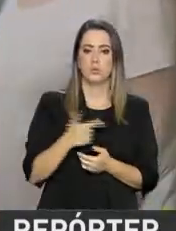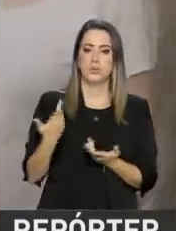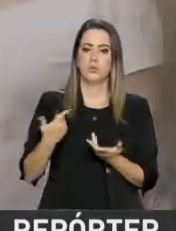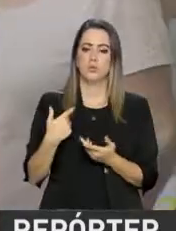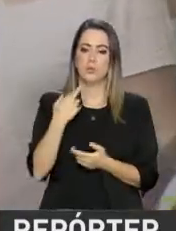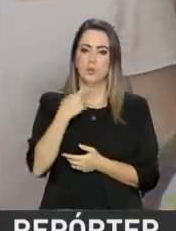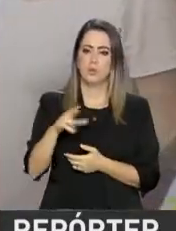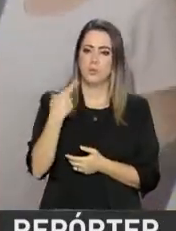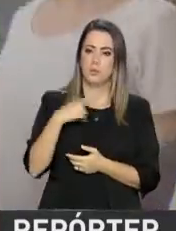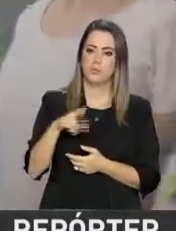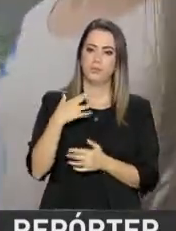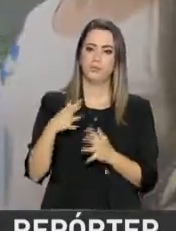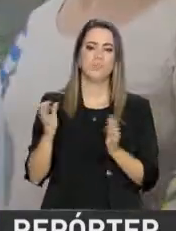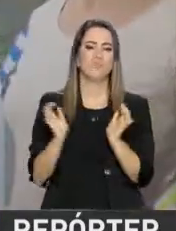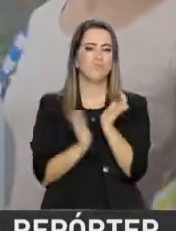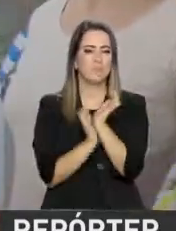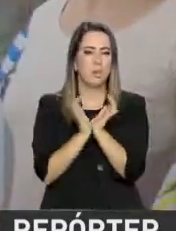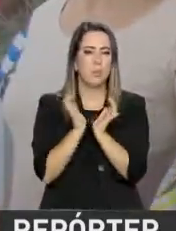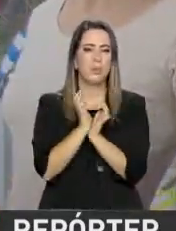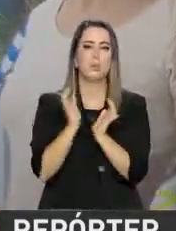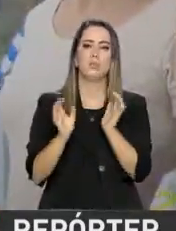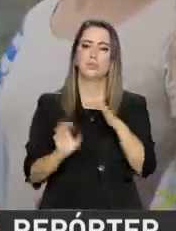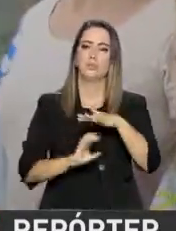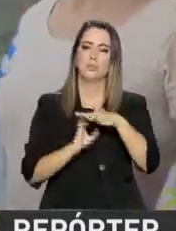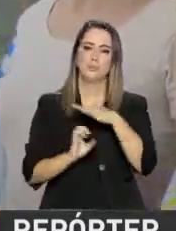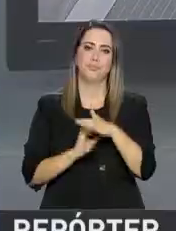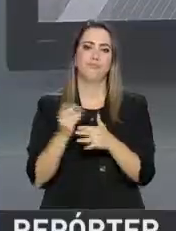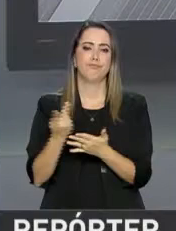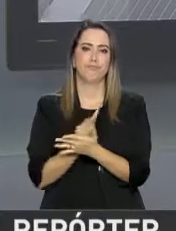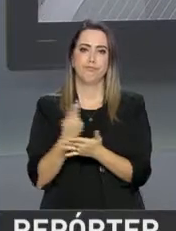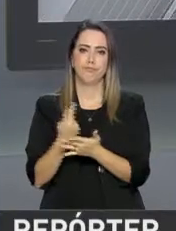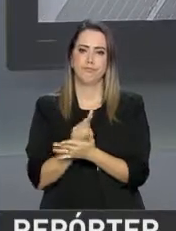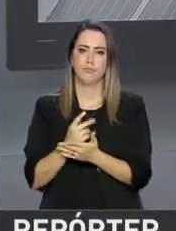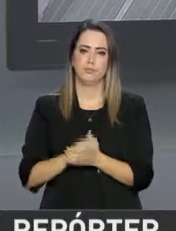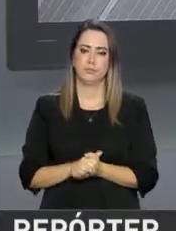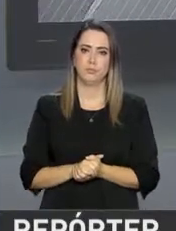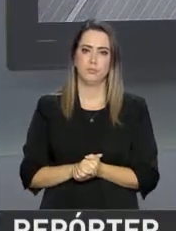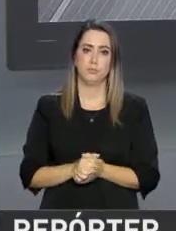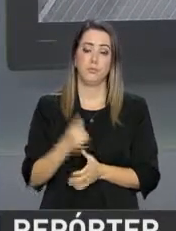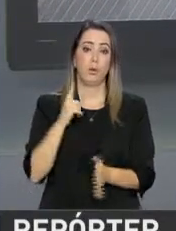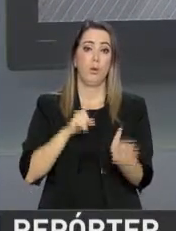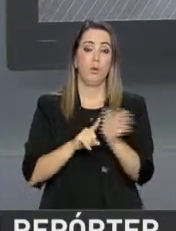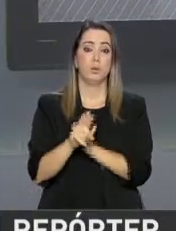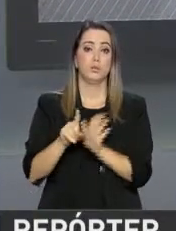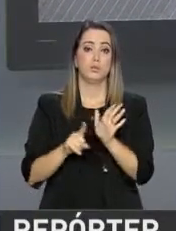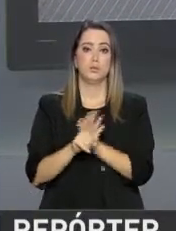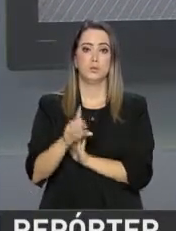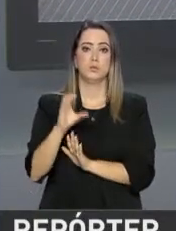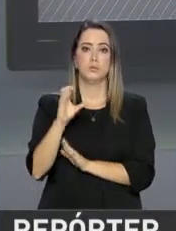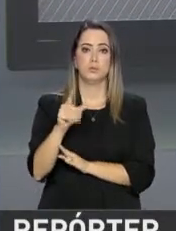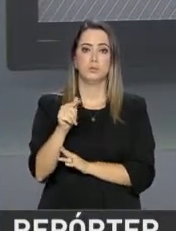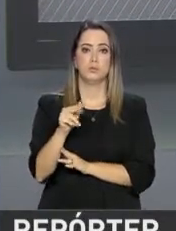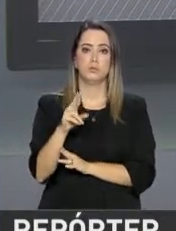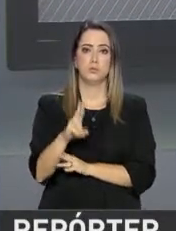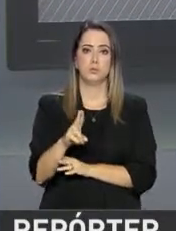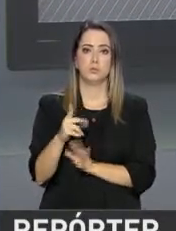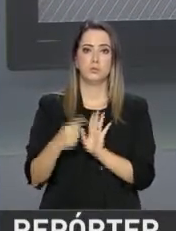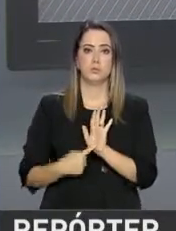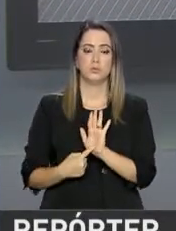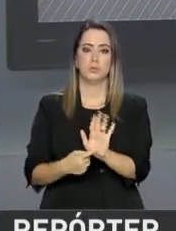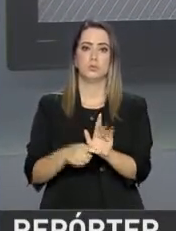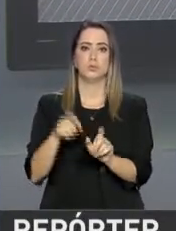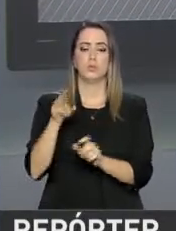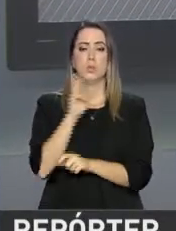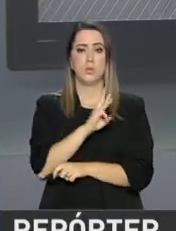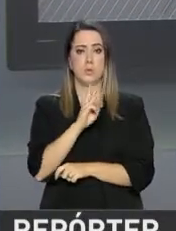resolvendo problemas burocráticos com empresas que não cumprem o serviço em um levantamento da controladoria-geral da união mostrou